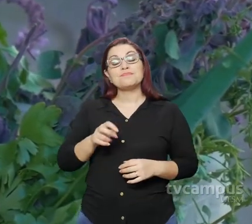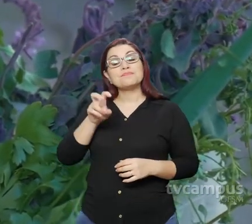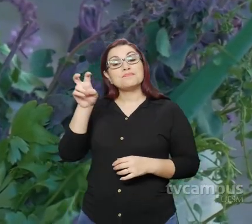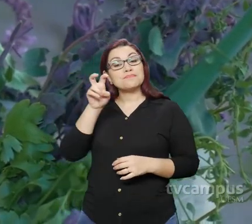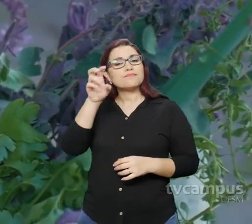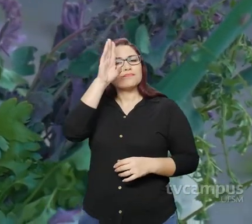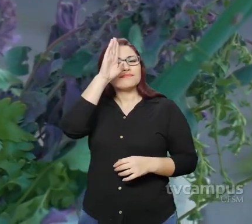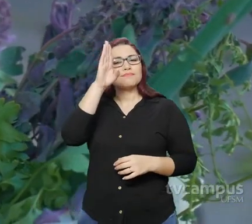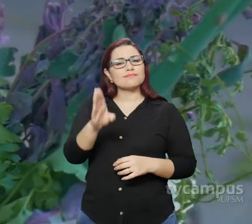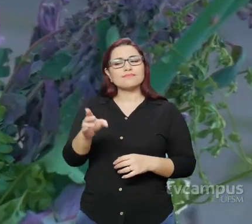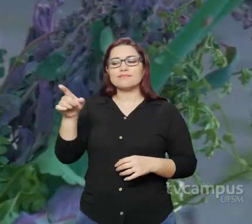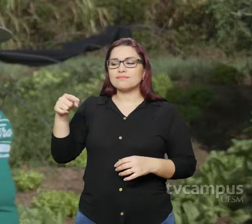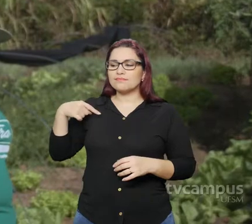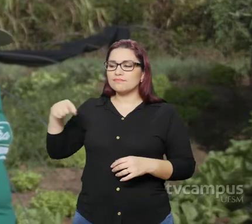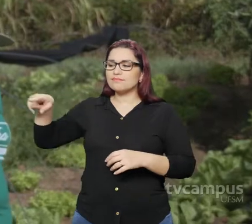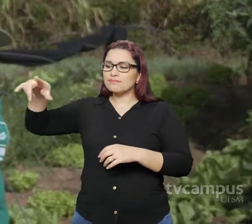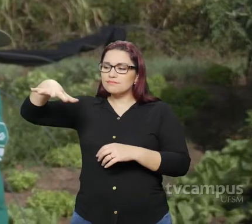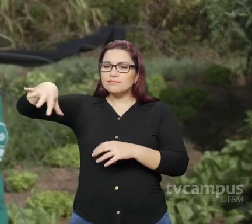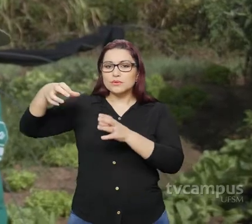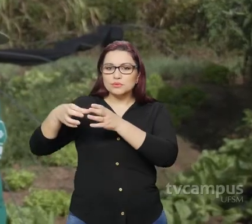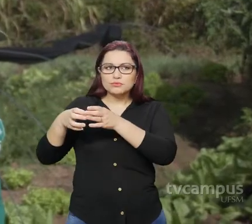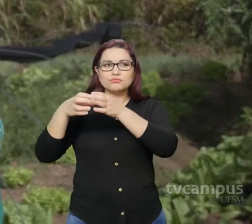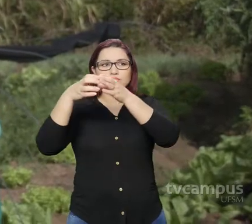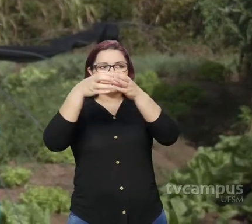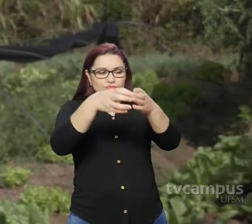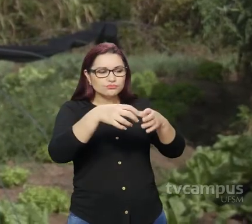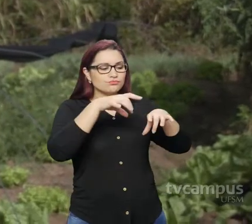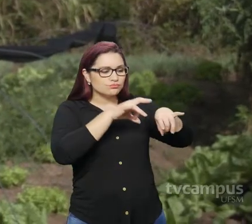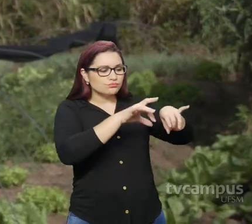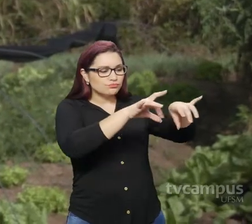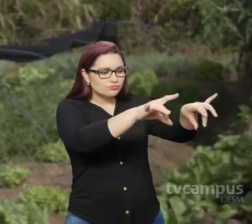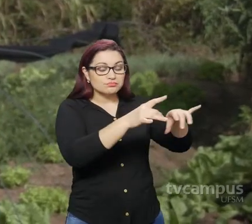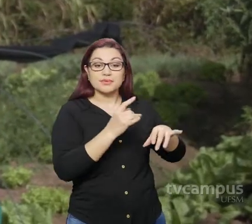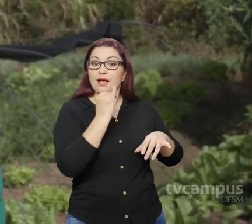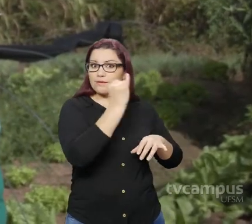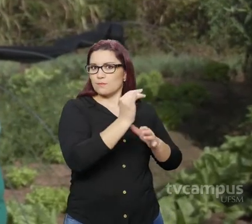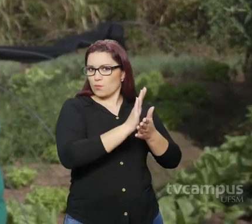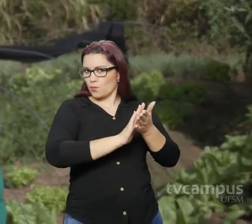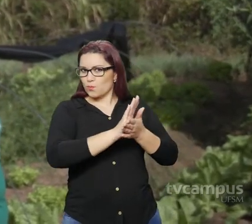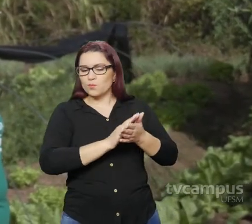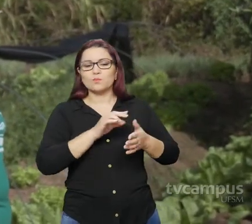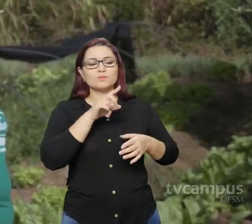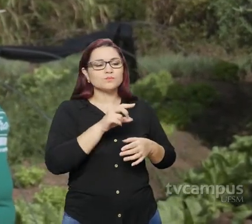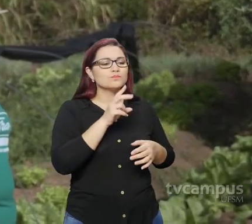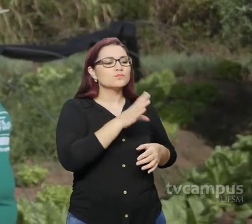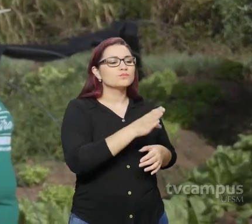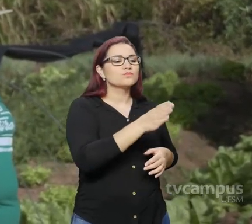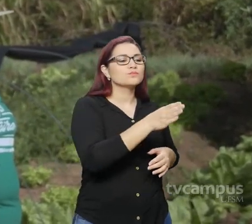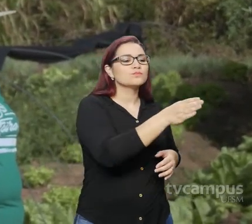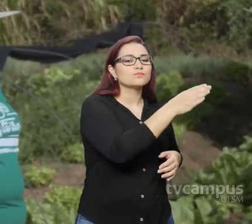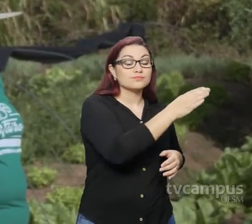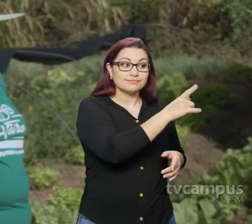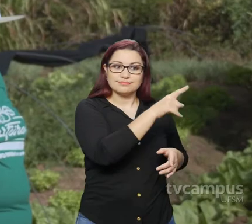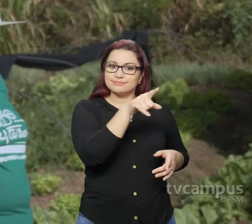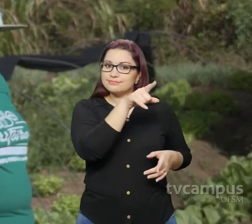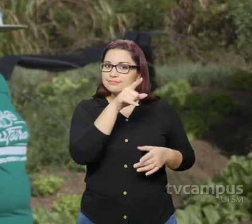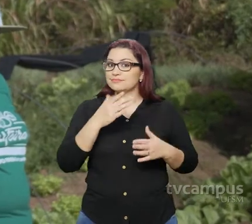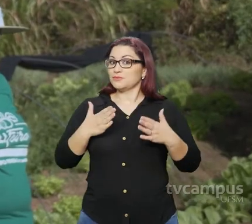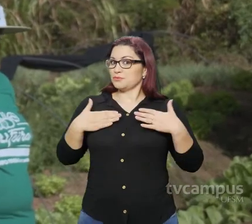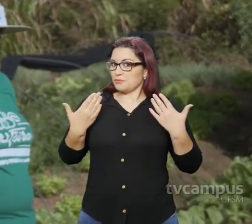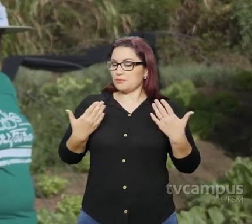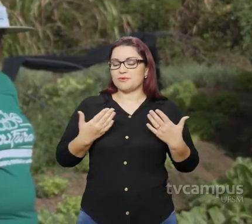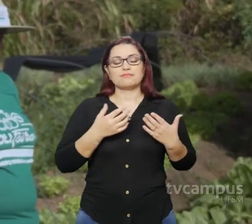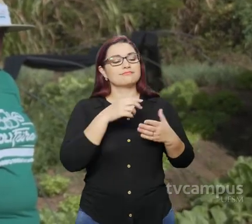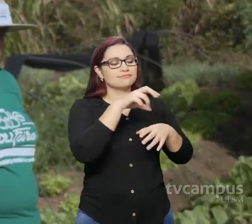de quem vai ser recolhido. Sim. E o LARP faz essas análises, que tem dado um excelente retorno na segurança do alimento que está